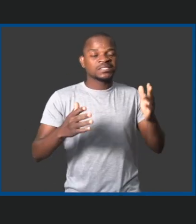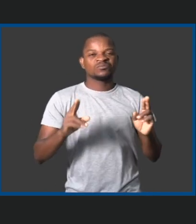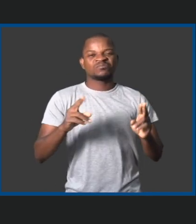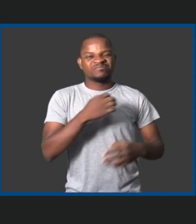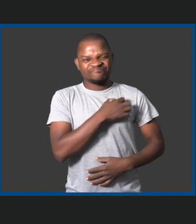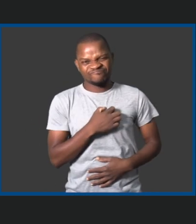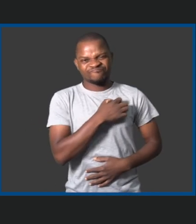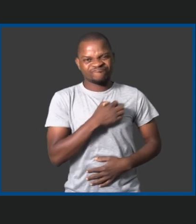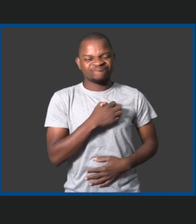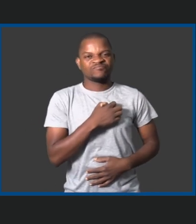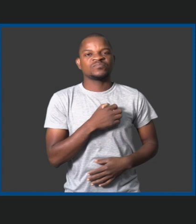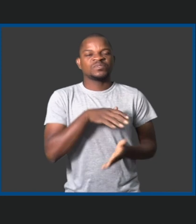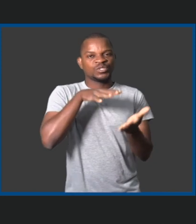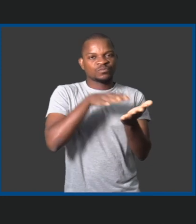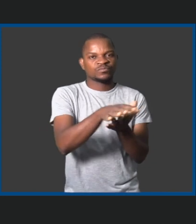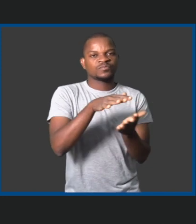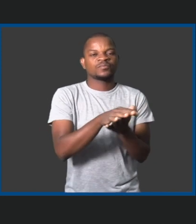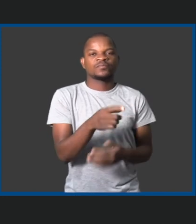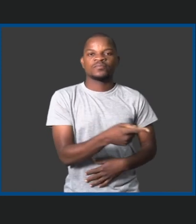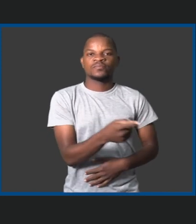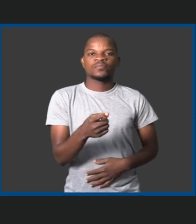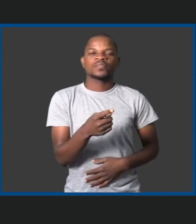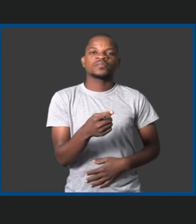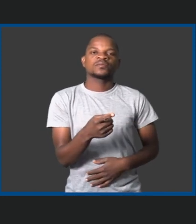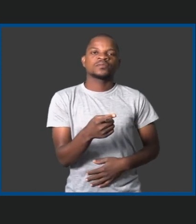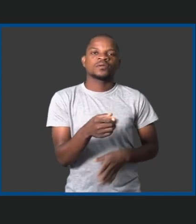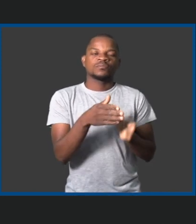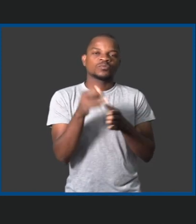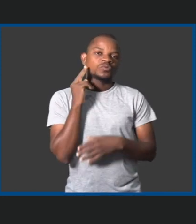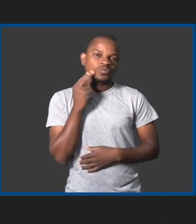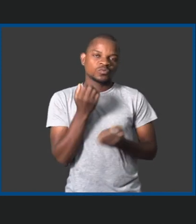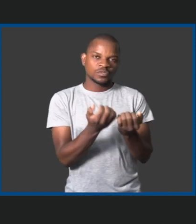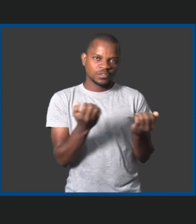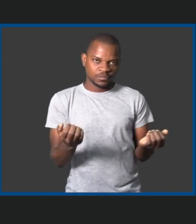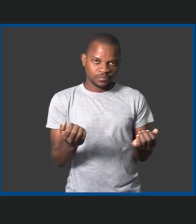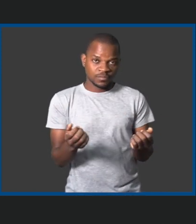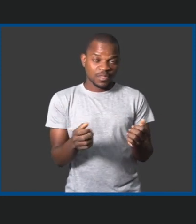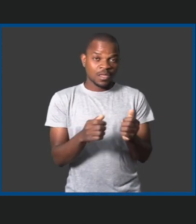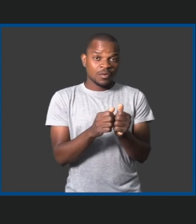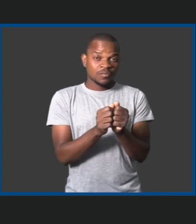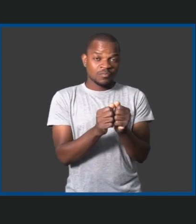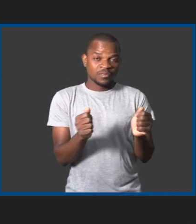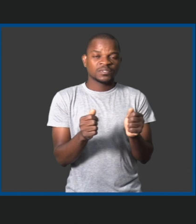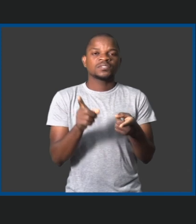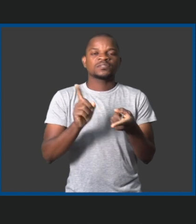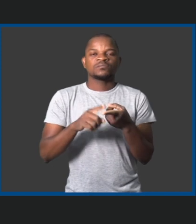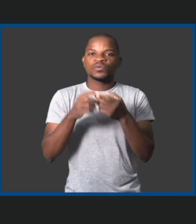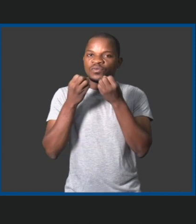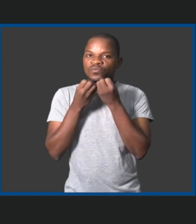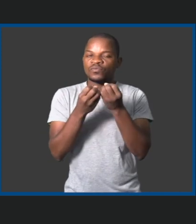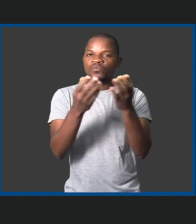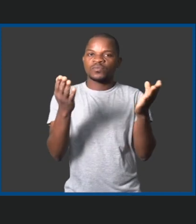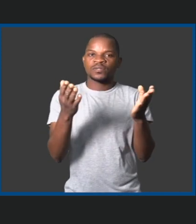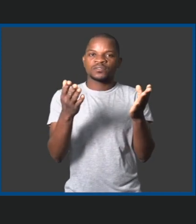comunicar. Podemos não saber qual é a linguagem de sinais correta, mas arranjamos o mecanismo de comunicar. Informando